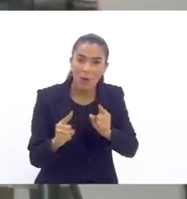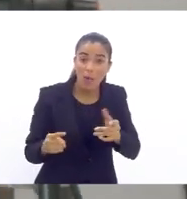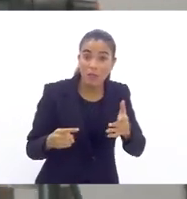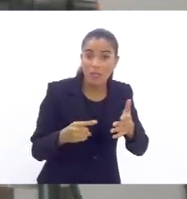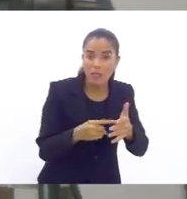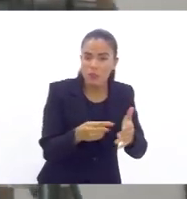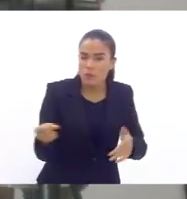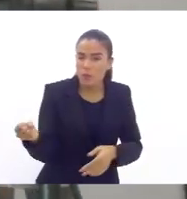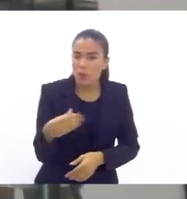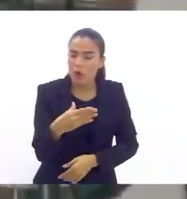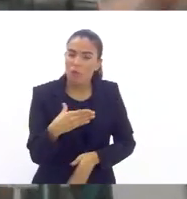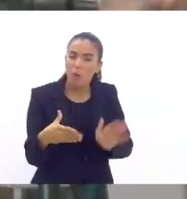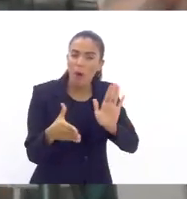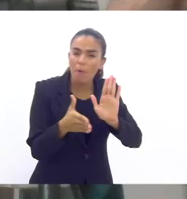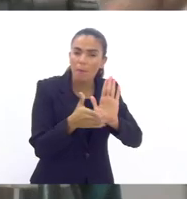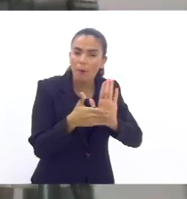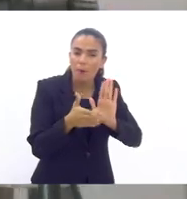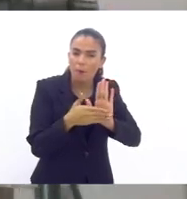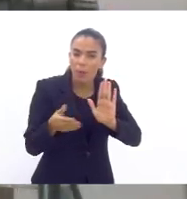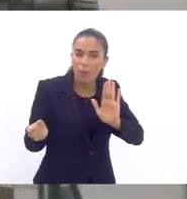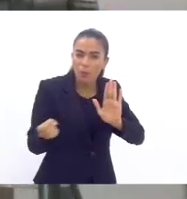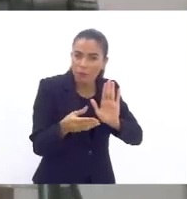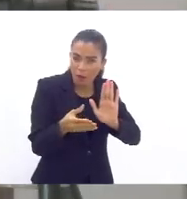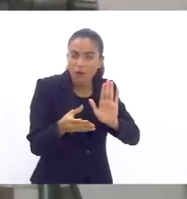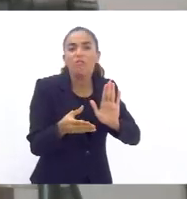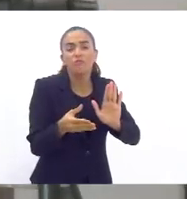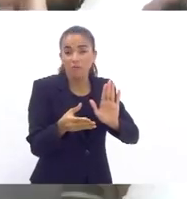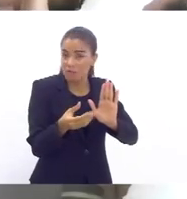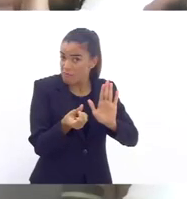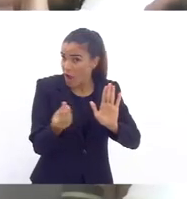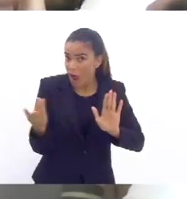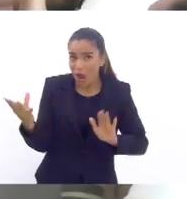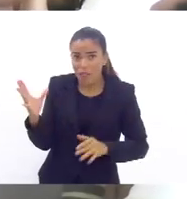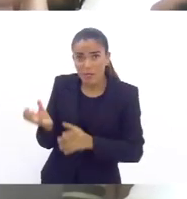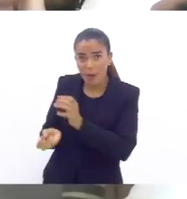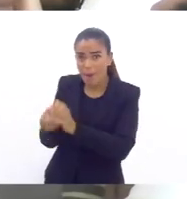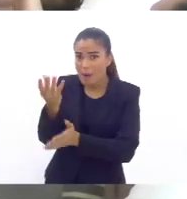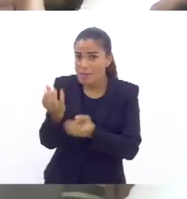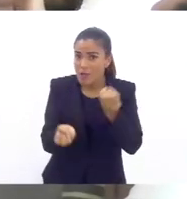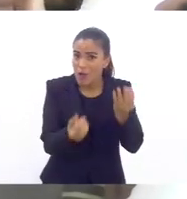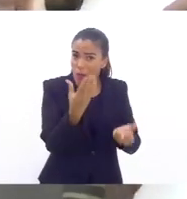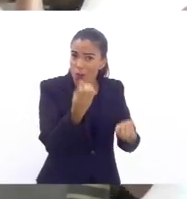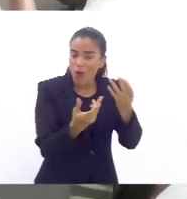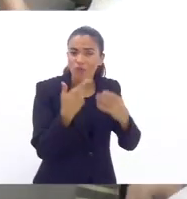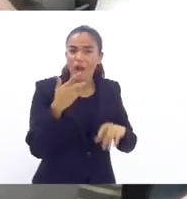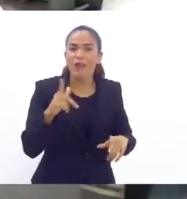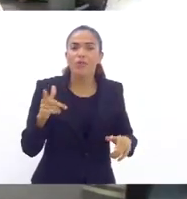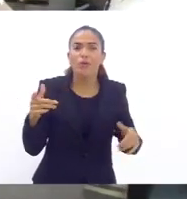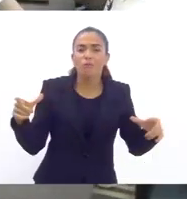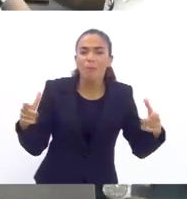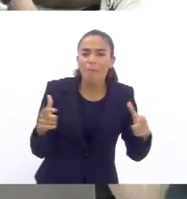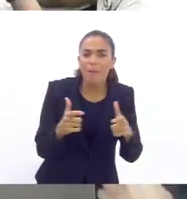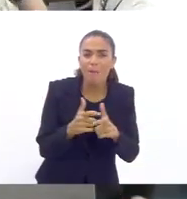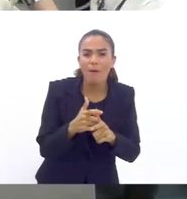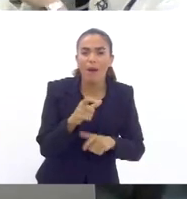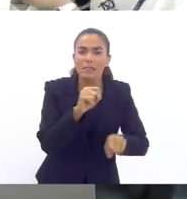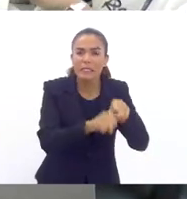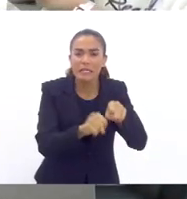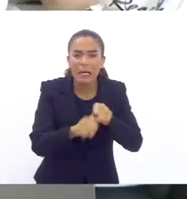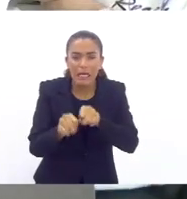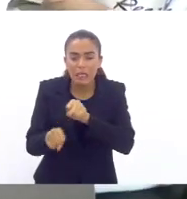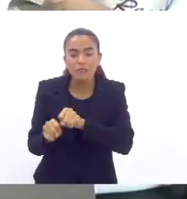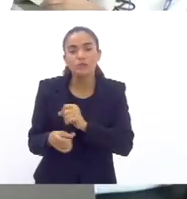se tem uma proposta nova várias surgiram aqui eu falei dos redutores de danos a do SUS no